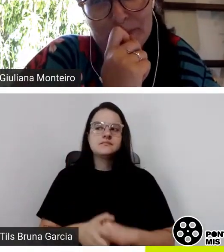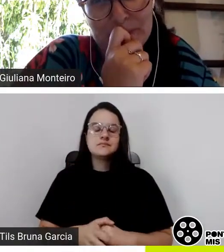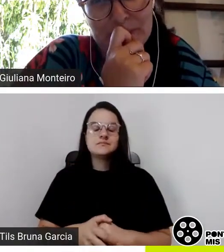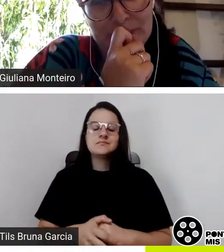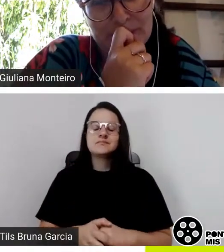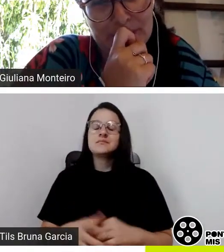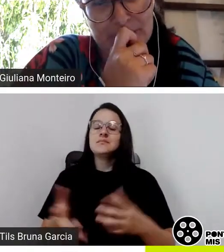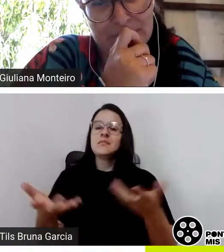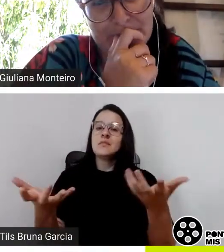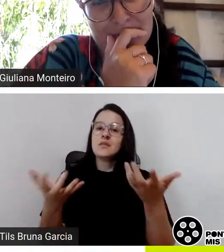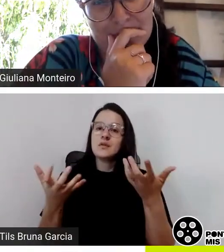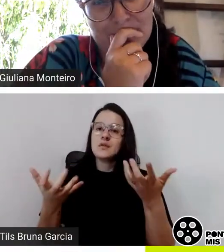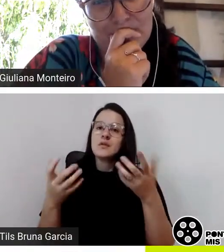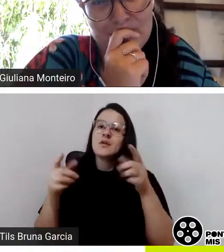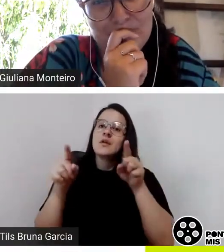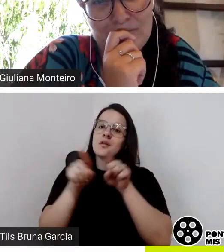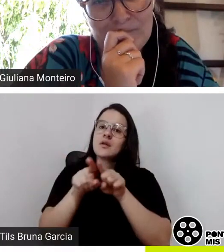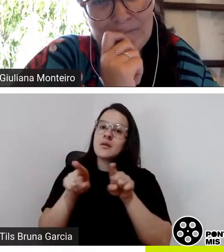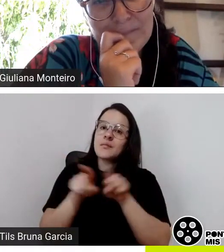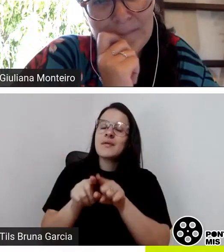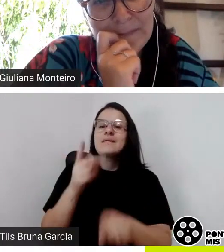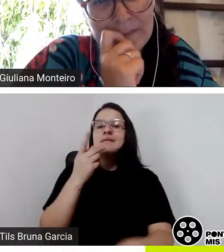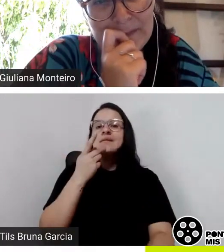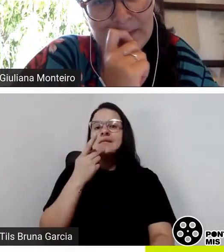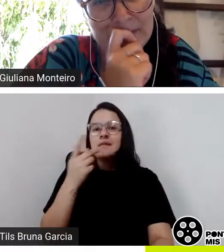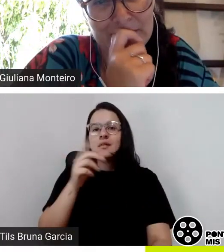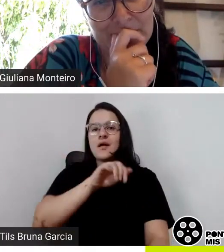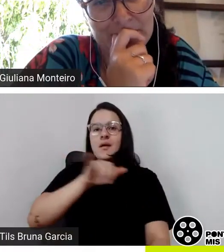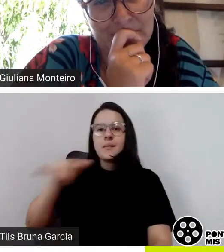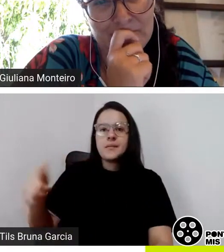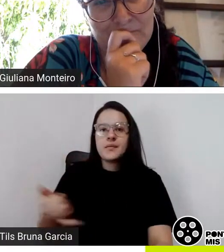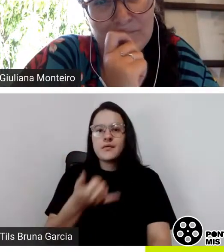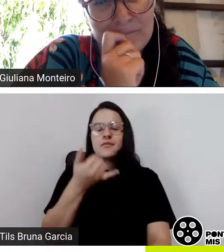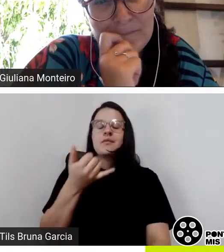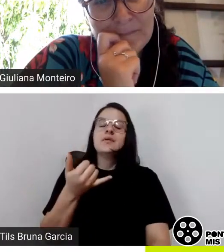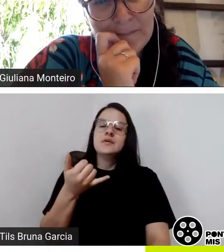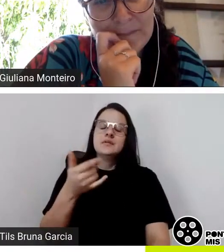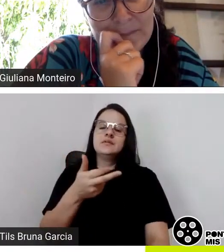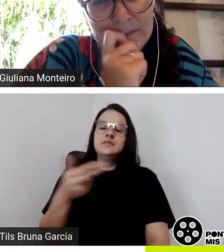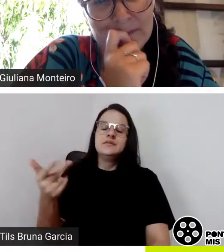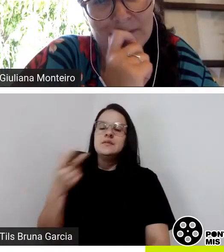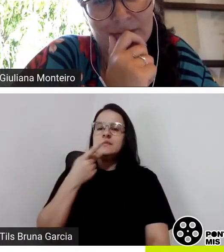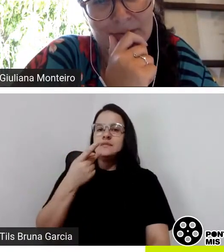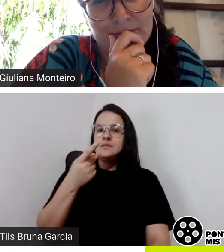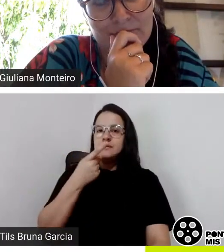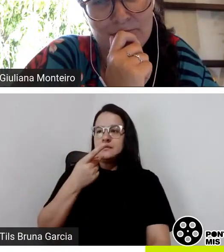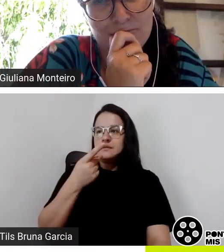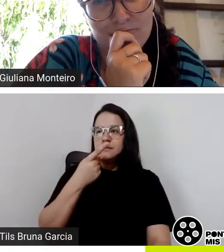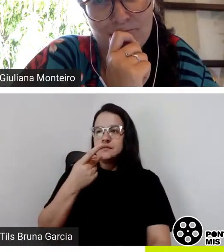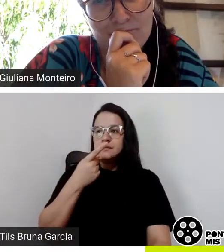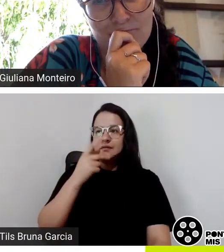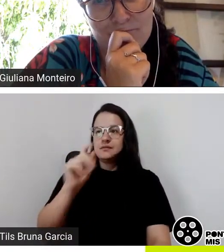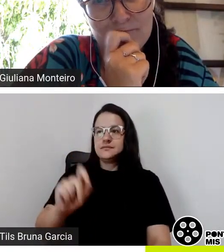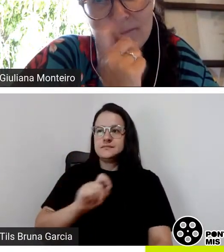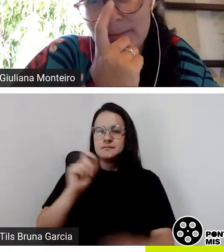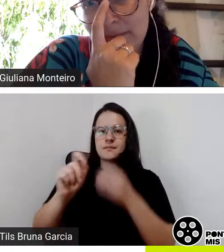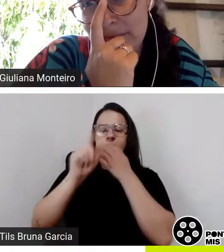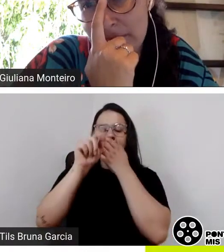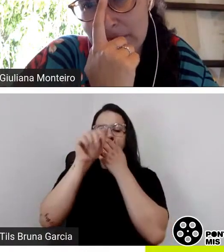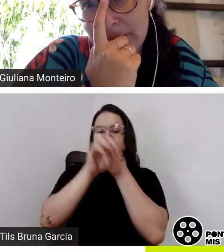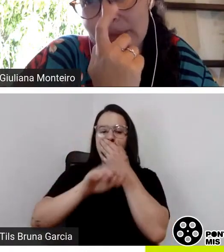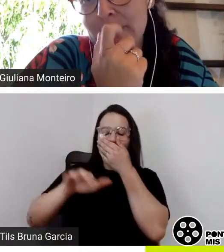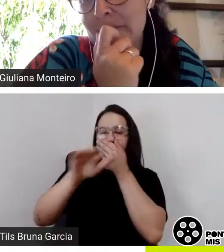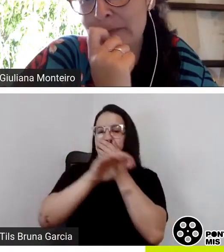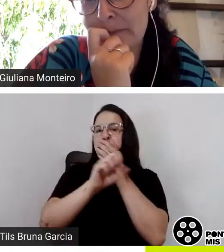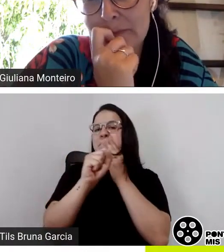E aí também queria puxar, aproveitar para puxar isso, um pouco isso que a Juliana tinha falado, essa coisa de que O Saneamento Básico é